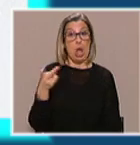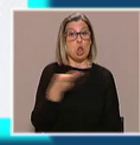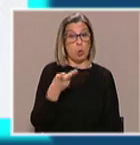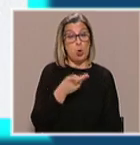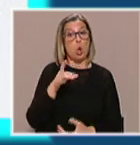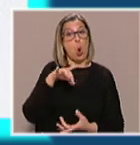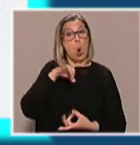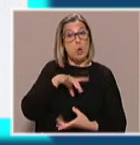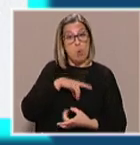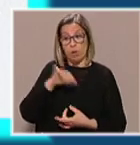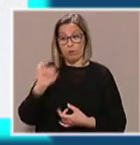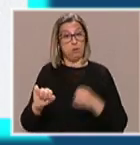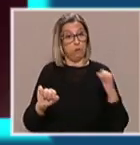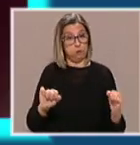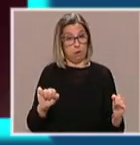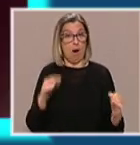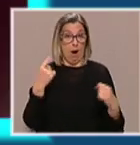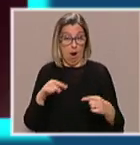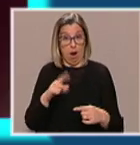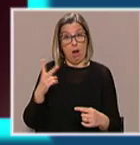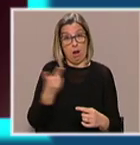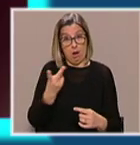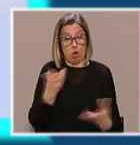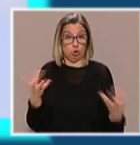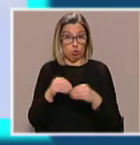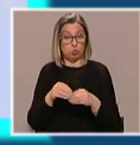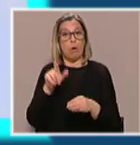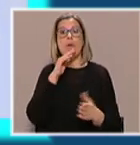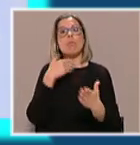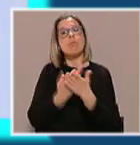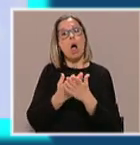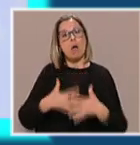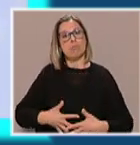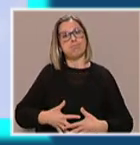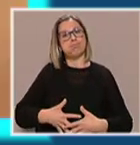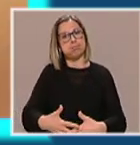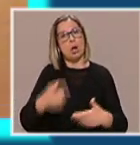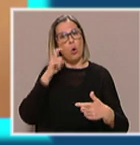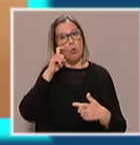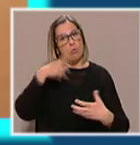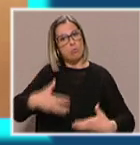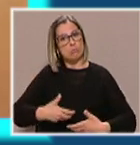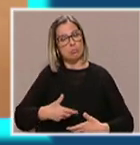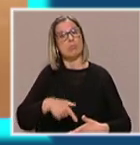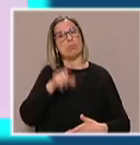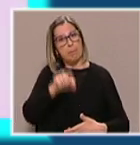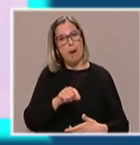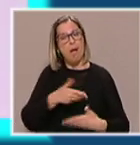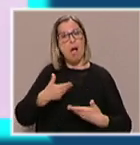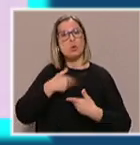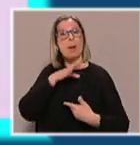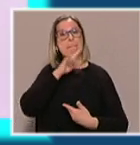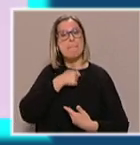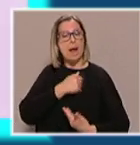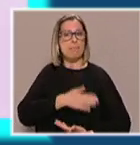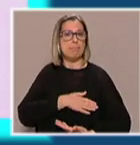gravidez, juntamente com mais 10 hormonas que garantem o crescimento do feto, possibilitam o nascimento e ajudam a mãe a alimentar o bebê.